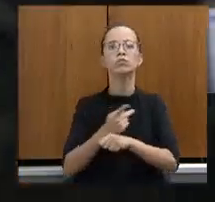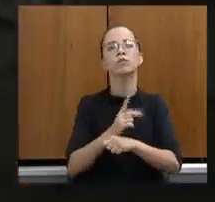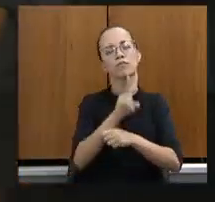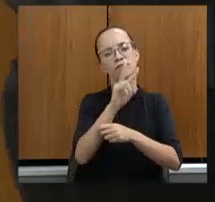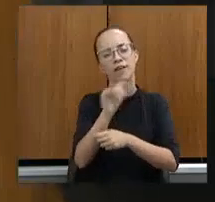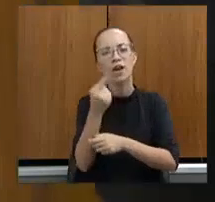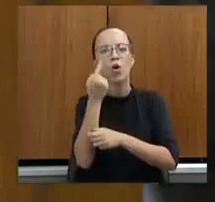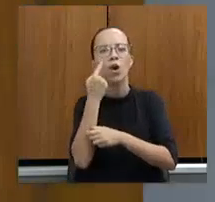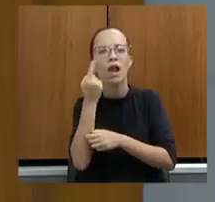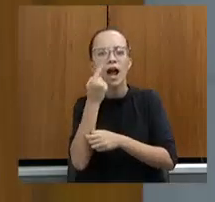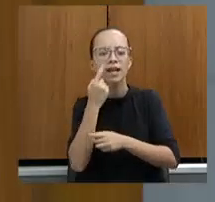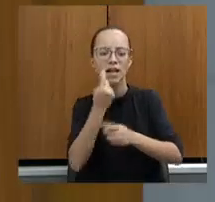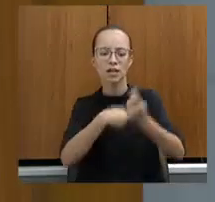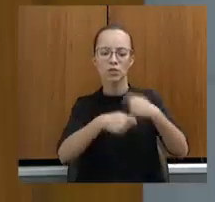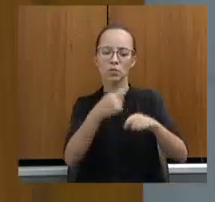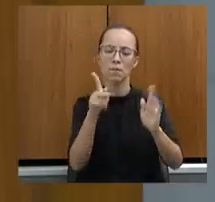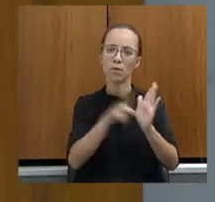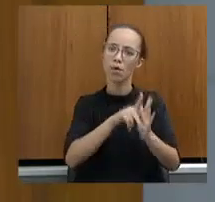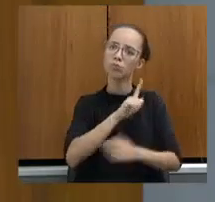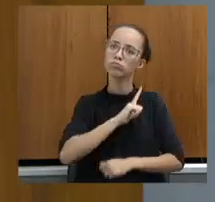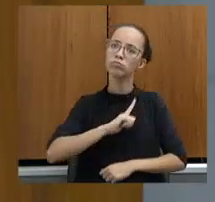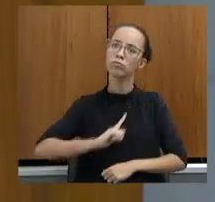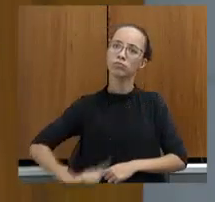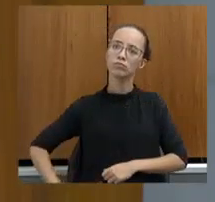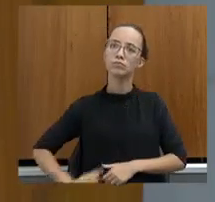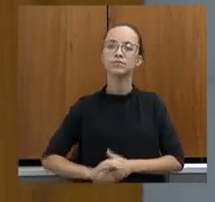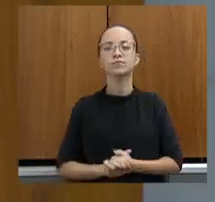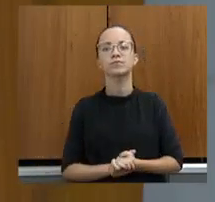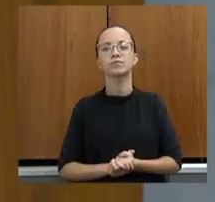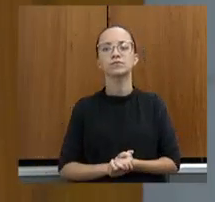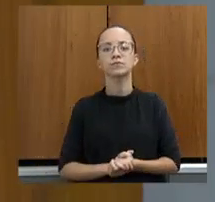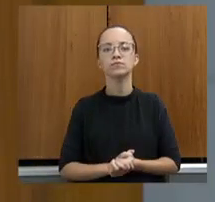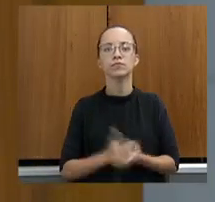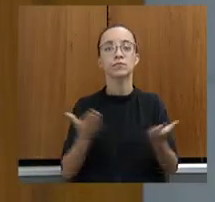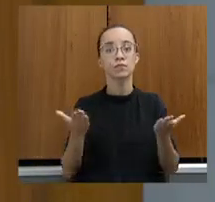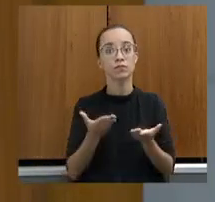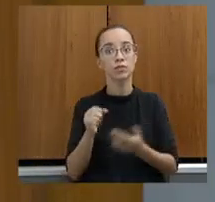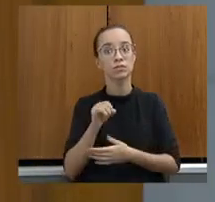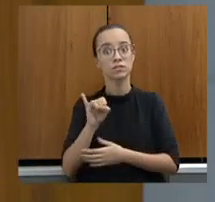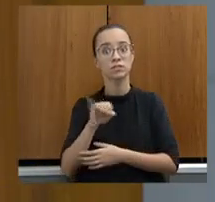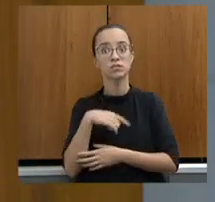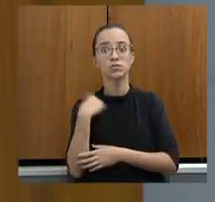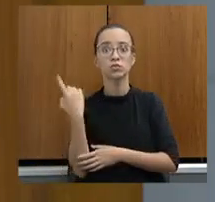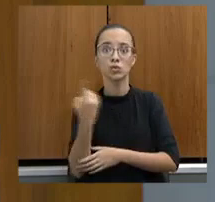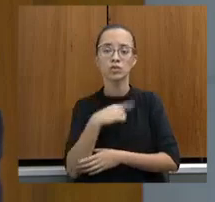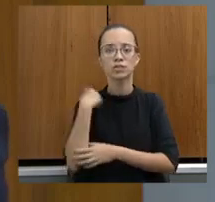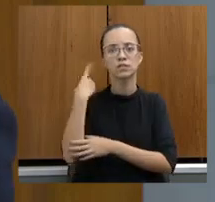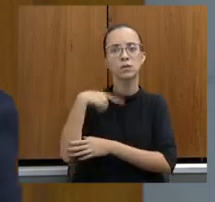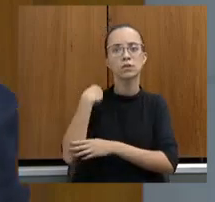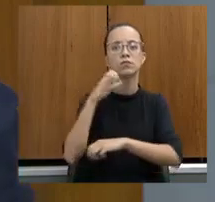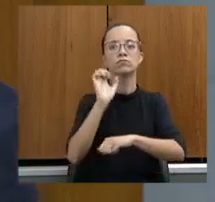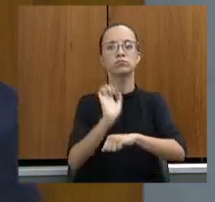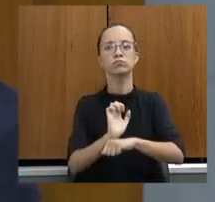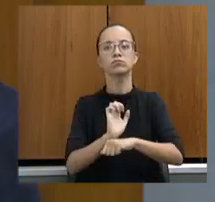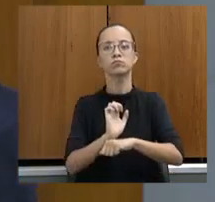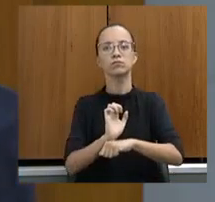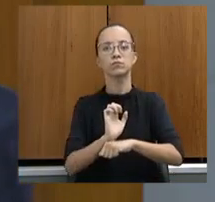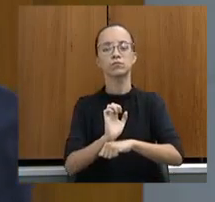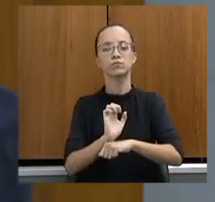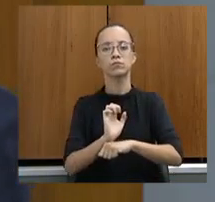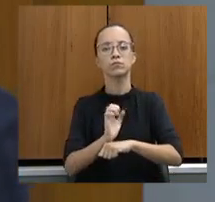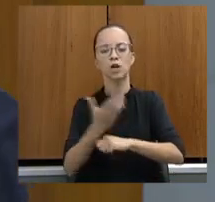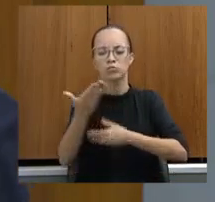nas economias desse governo agora se nós Deputado estaduais não